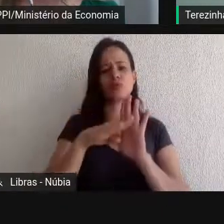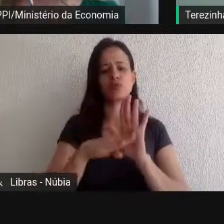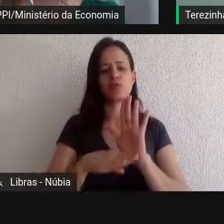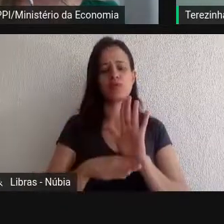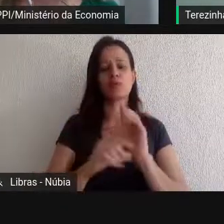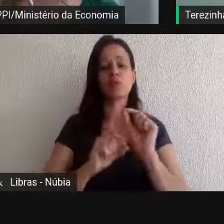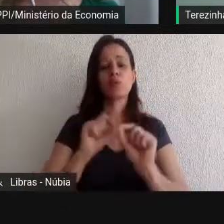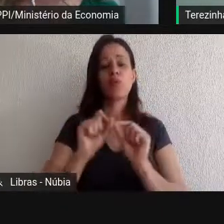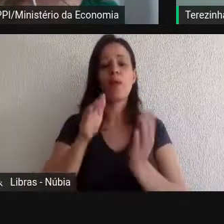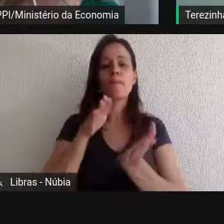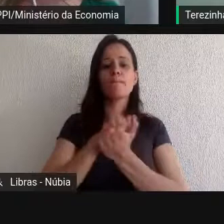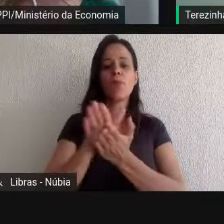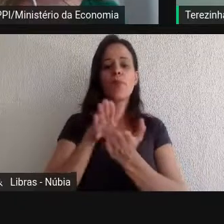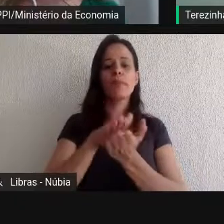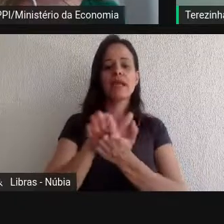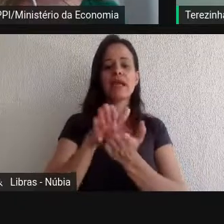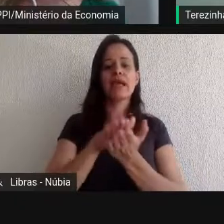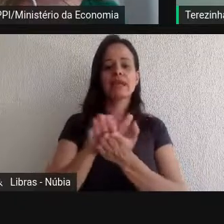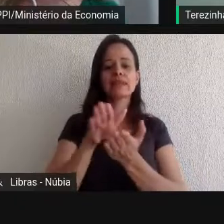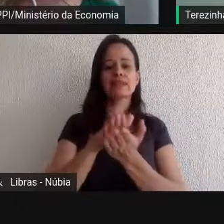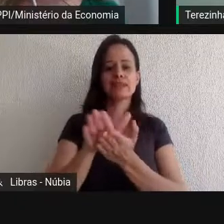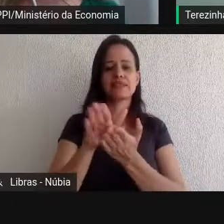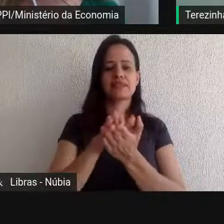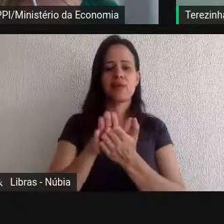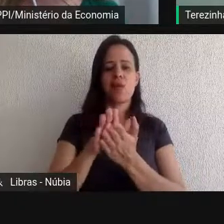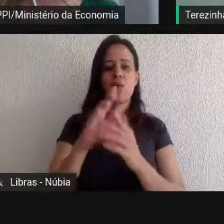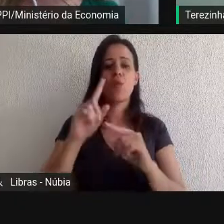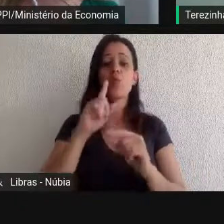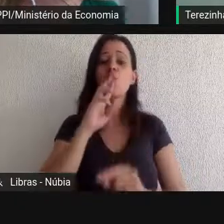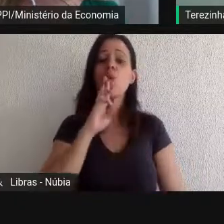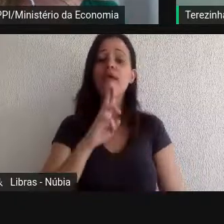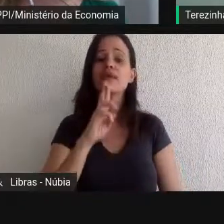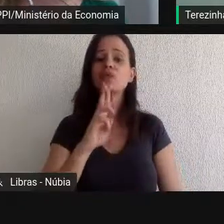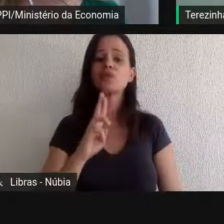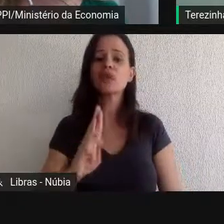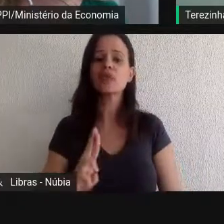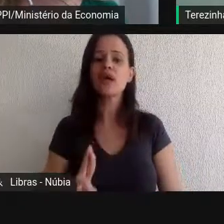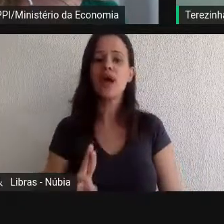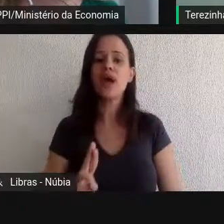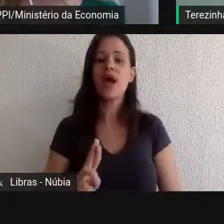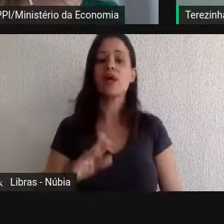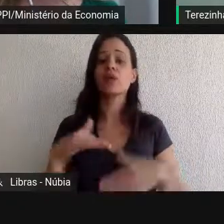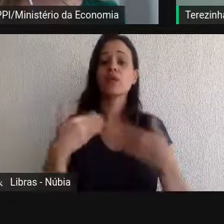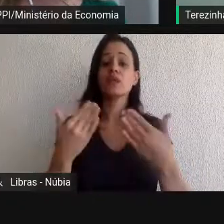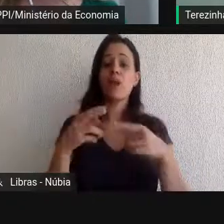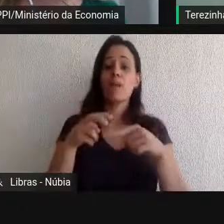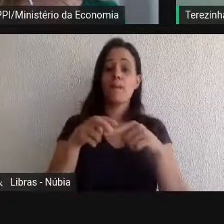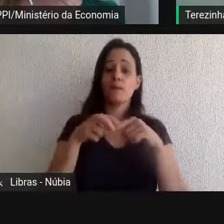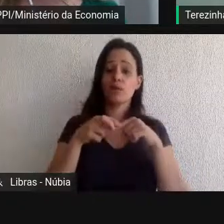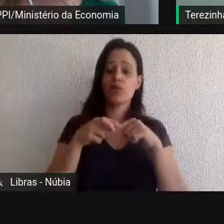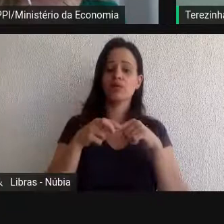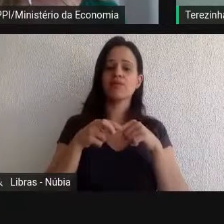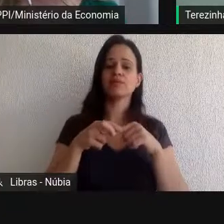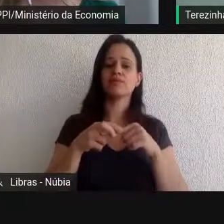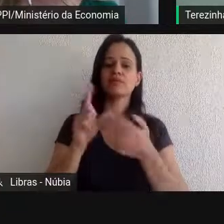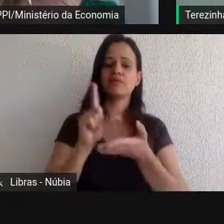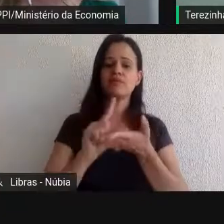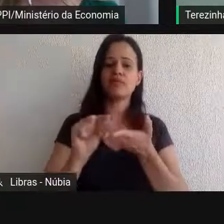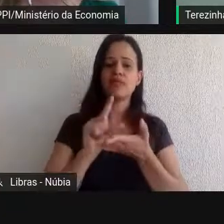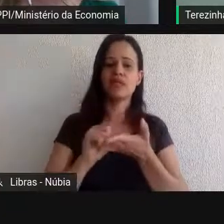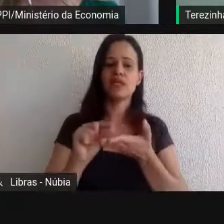a publicação posterior dos resultados. Né? Para isso, o artigo